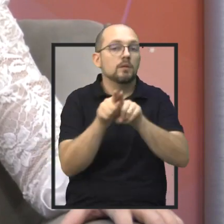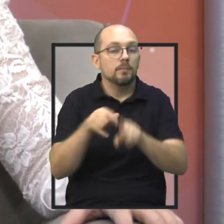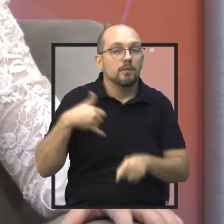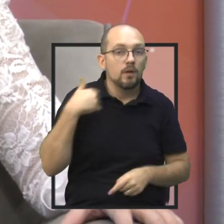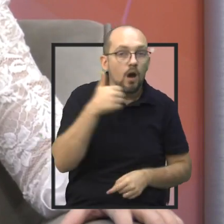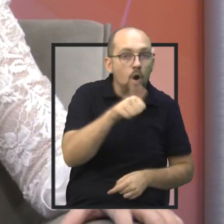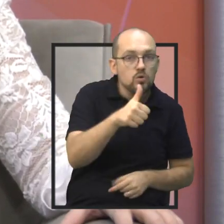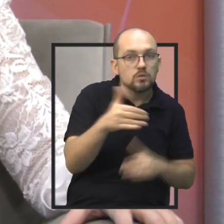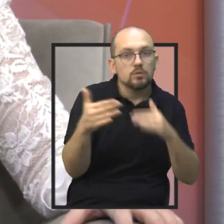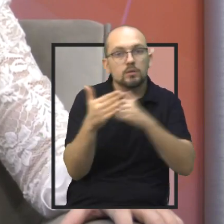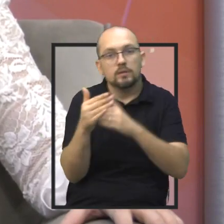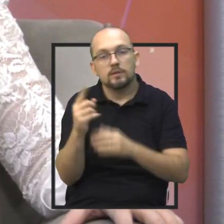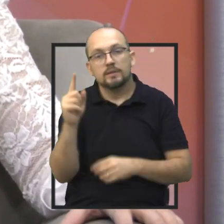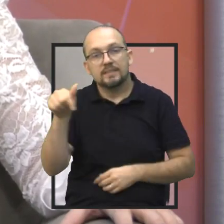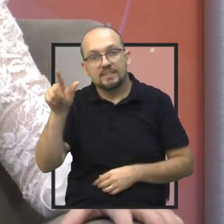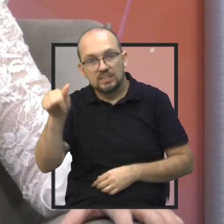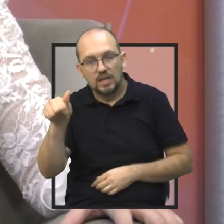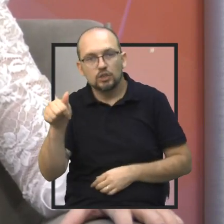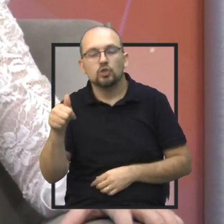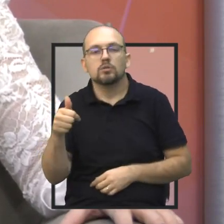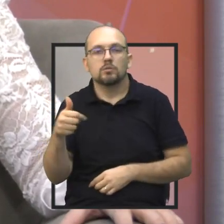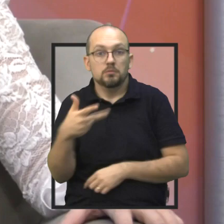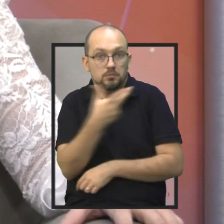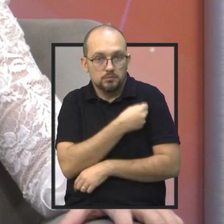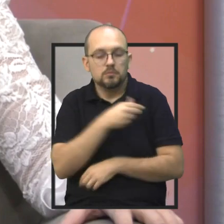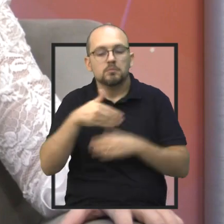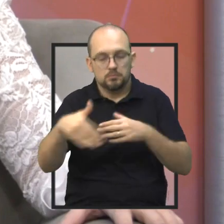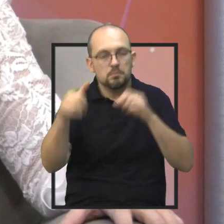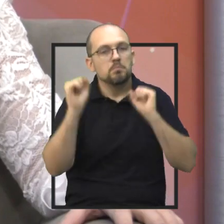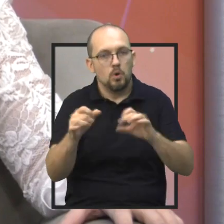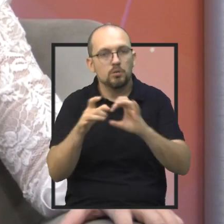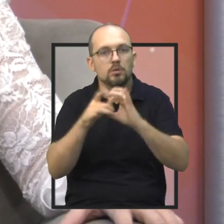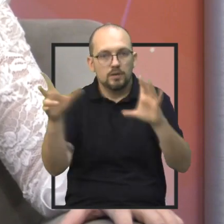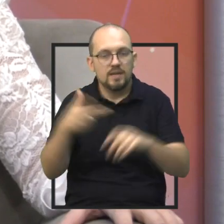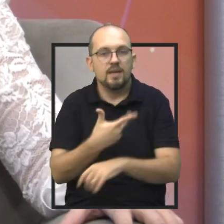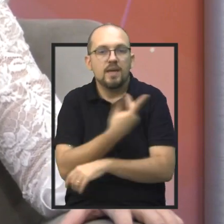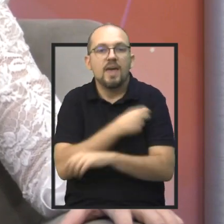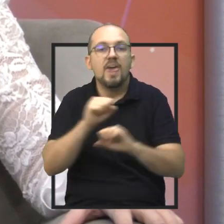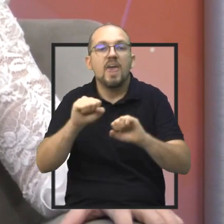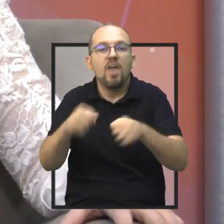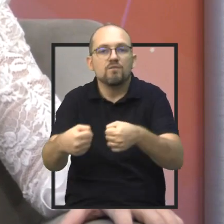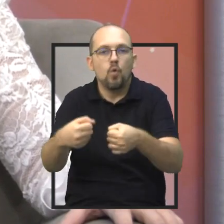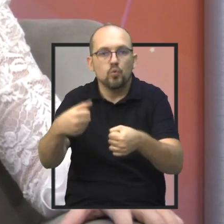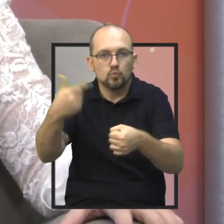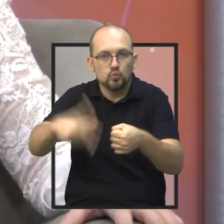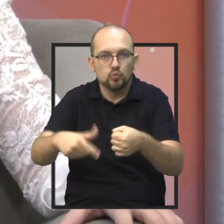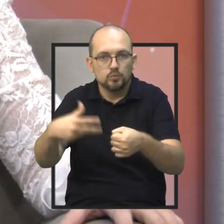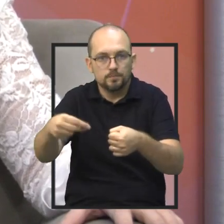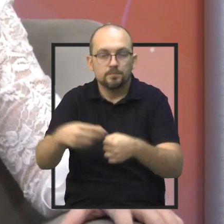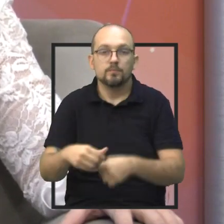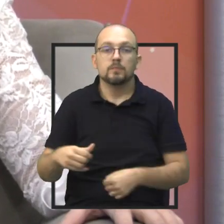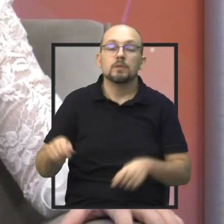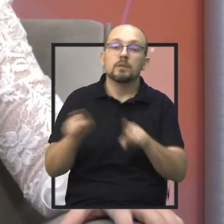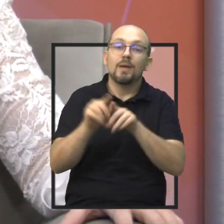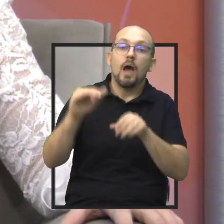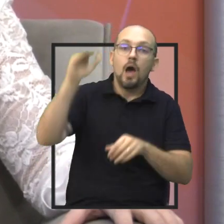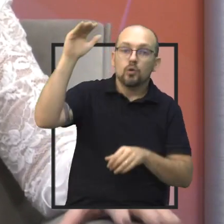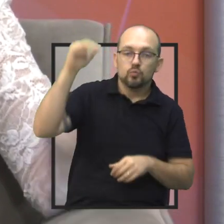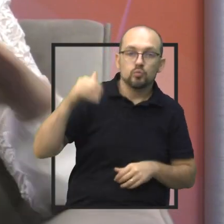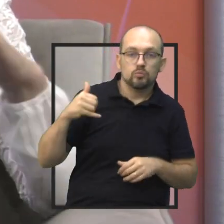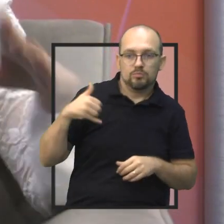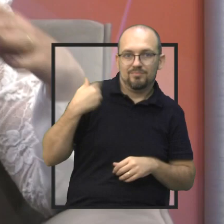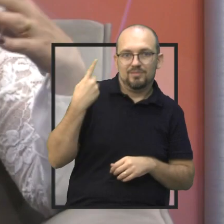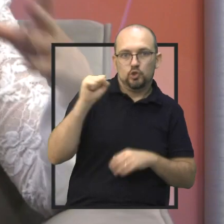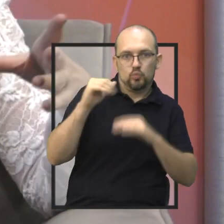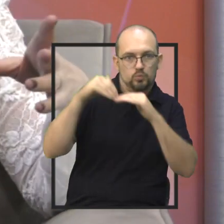né, que tomaram a monovalente, já tem indicação de reforço. E os adultos acima de 18 anos que tomaram a